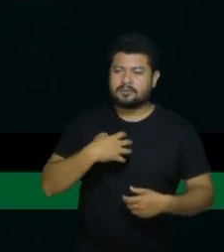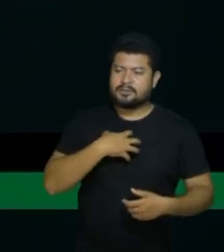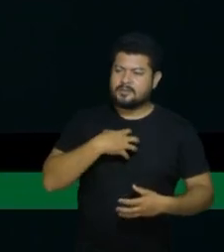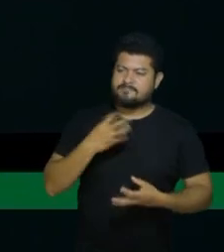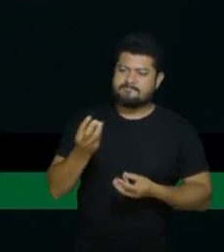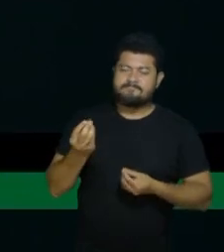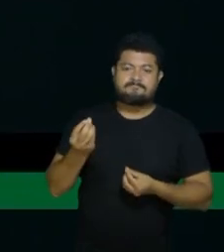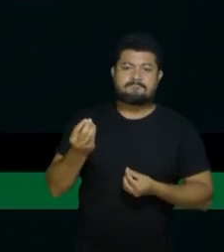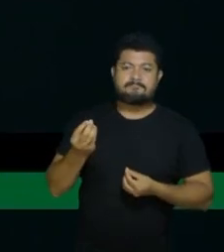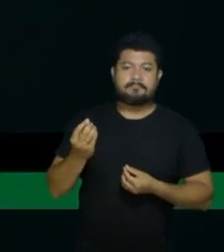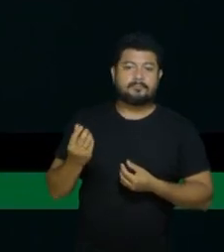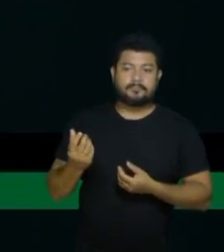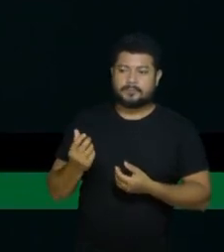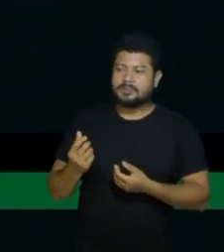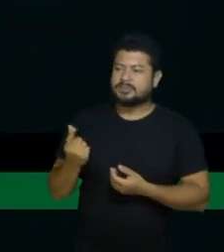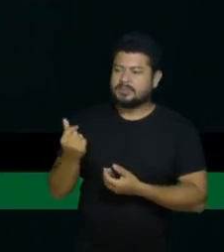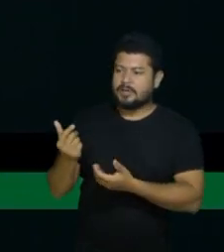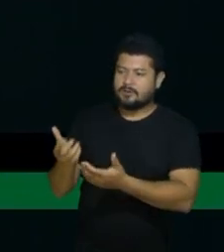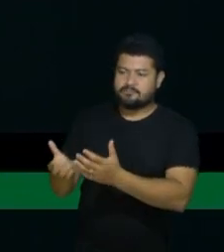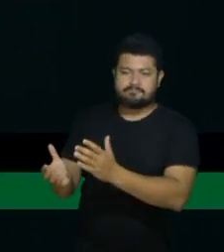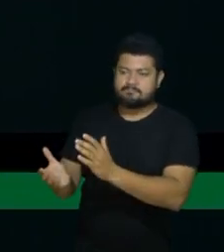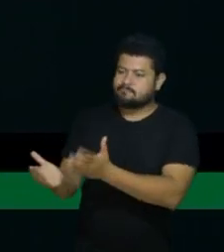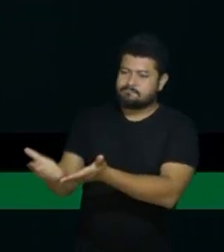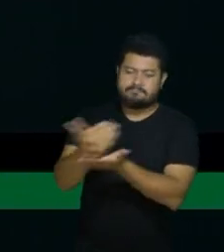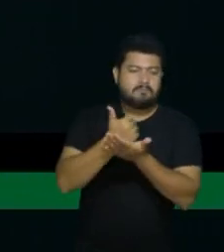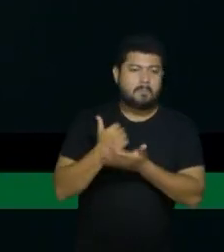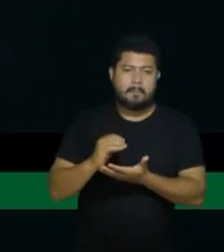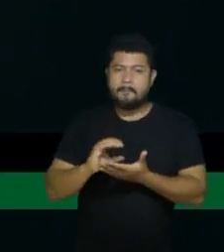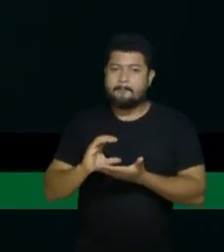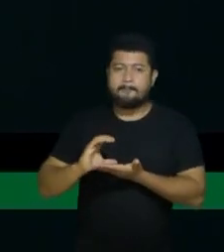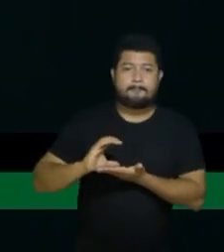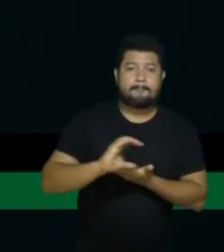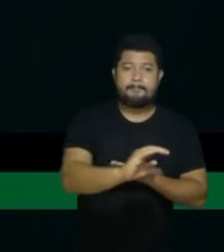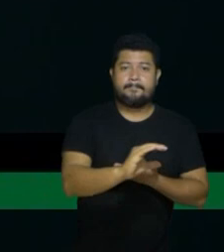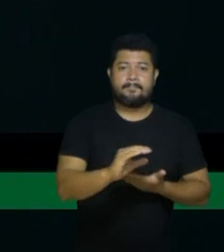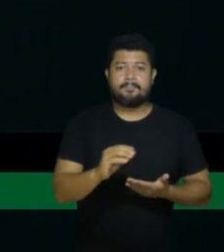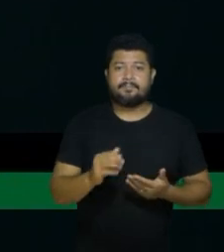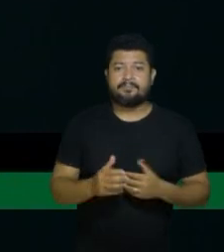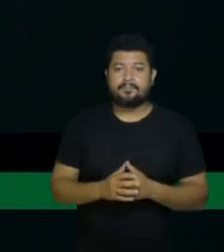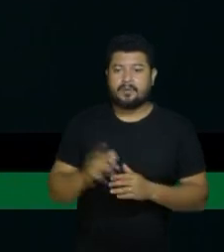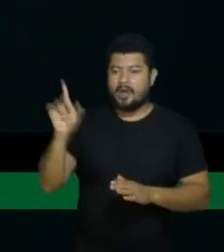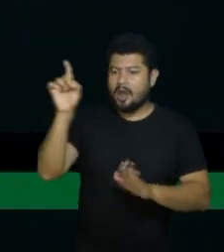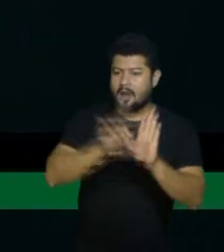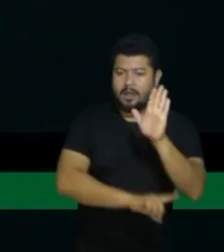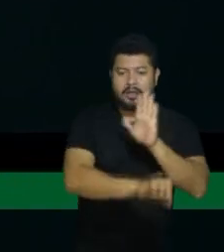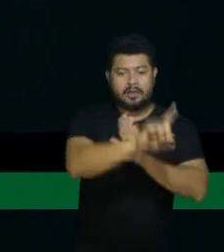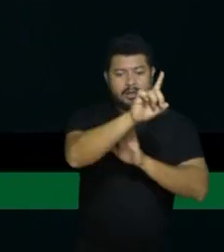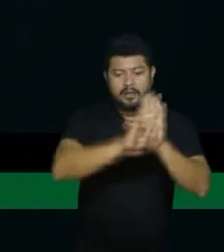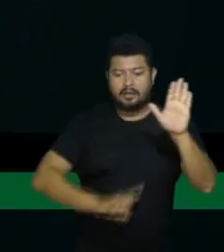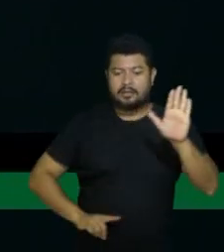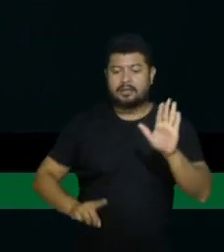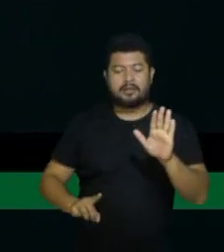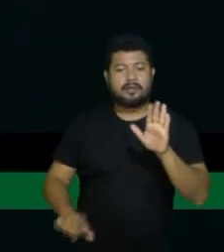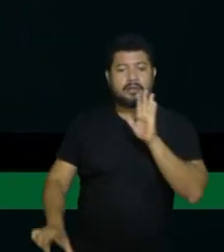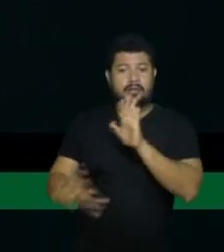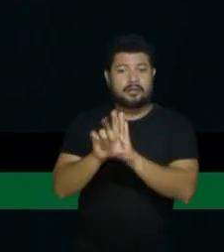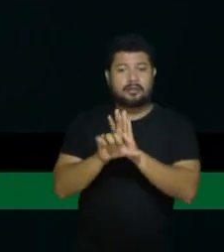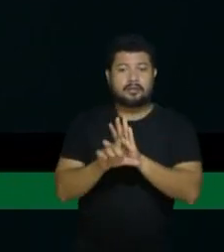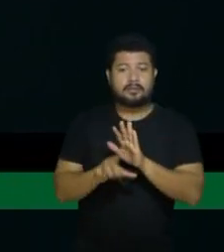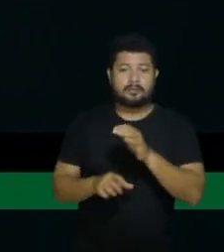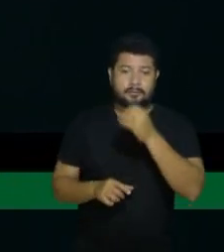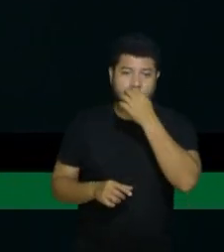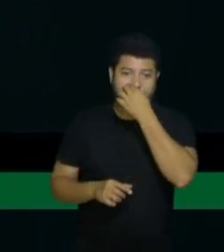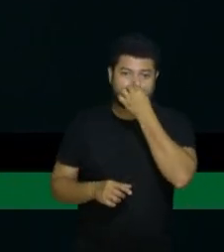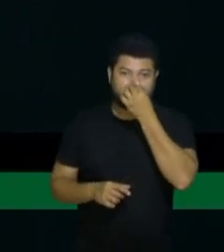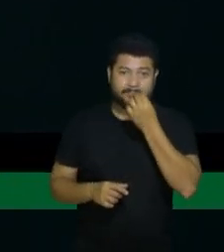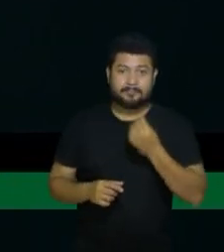e destinar esse recurso não só isso revogar essa lei e ao invés